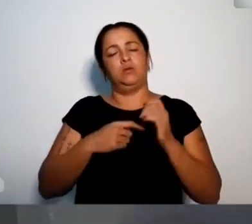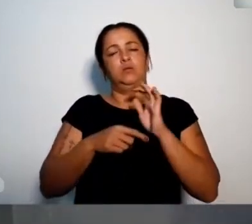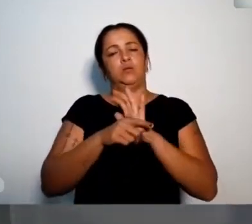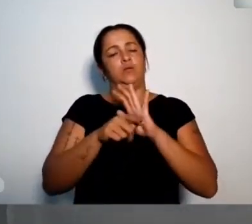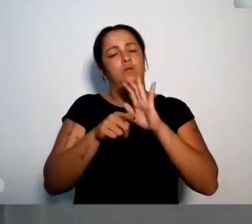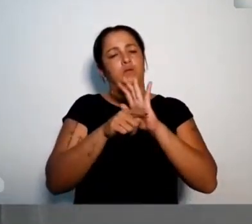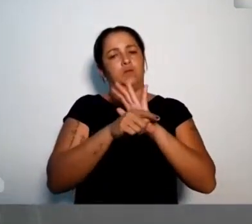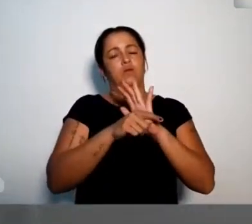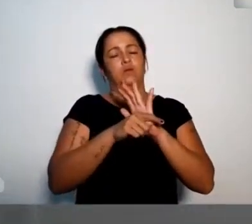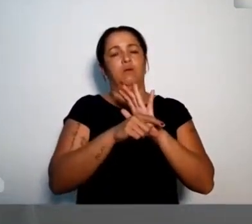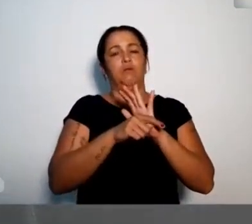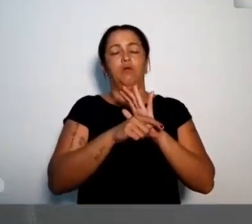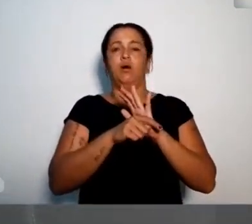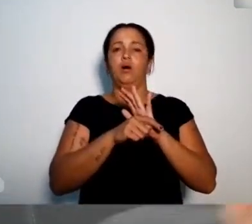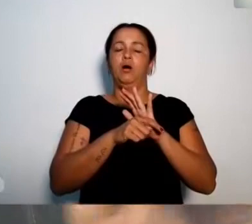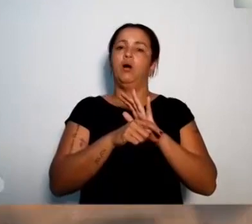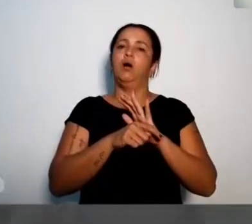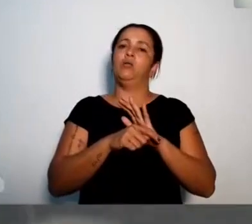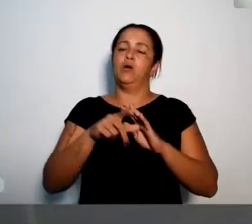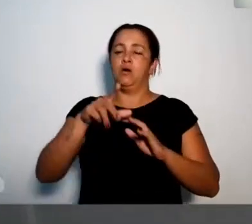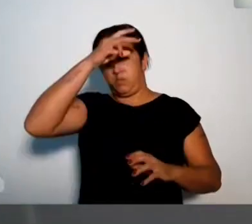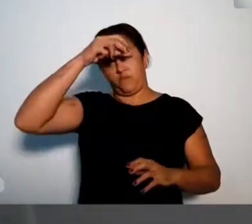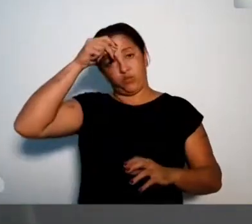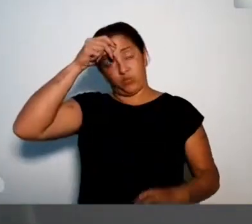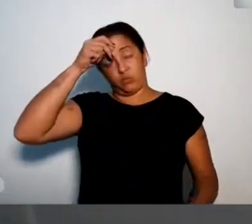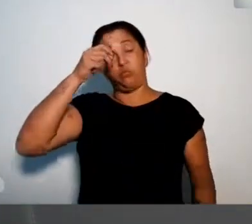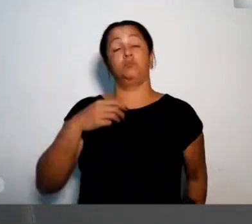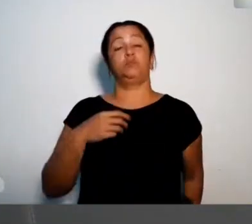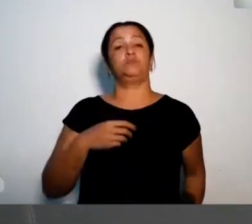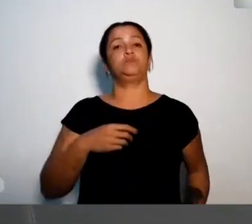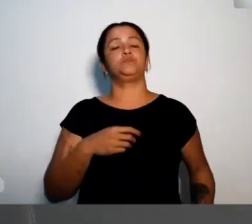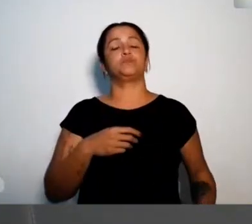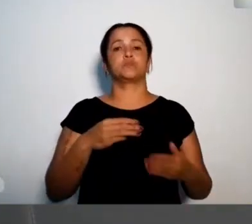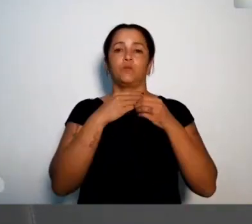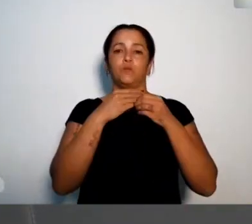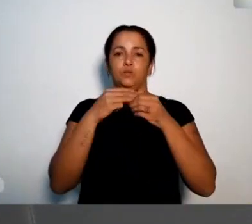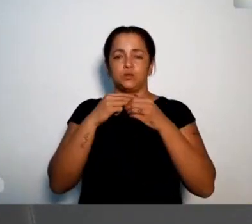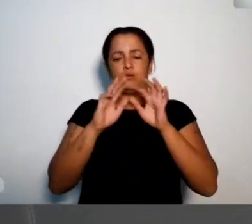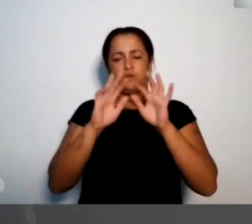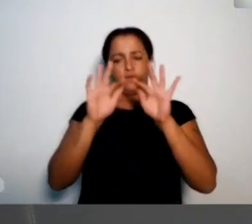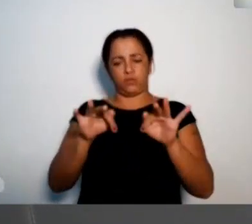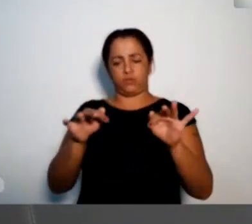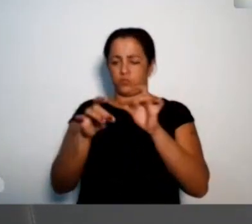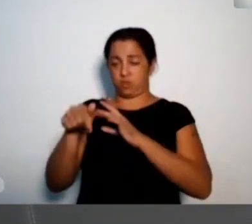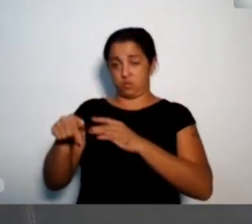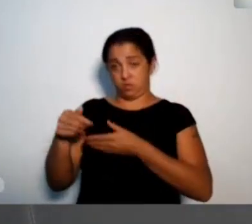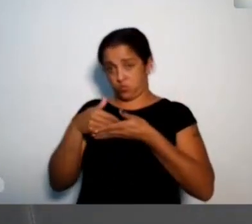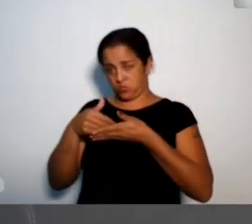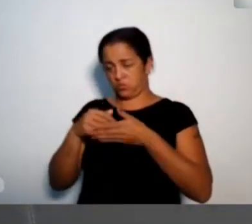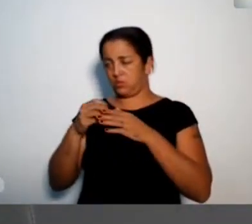da Prefeitura Municipal de Botucatu. A minha fala se encerra aqui, quero agradecer a todos, uma boa noite.